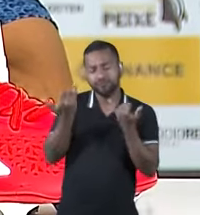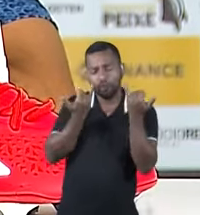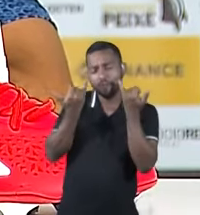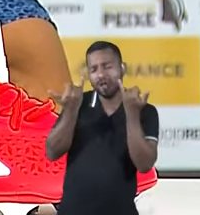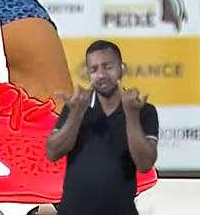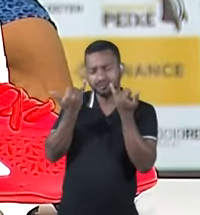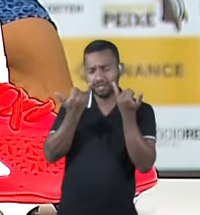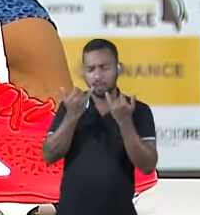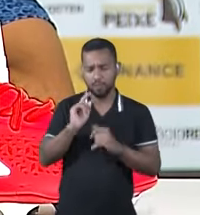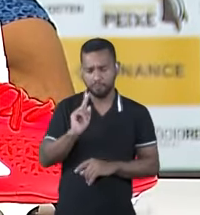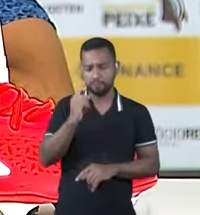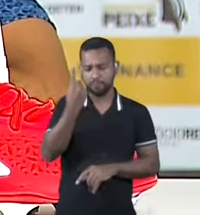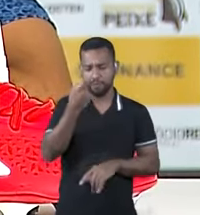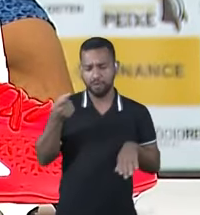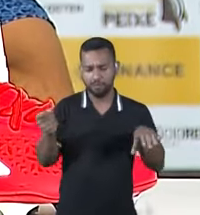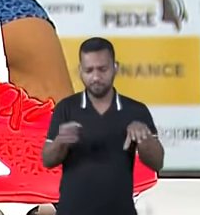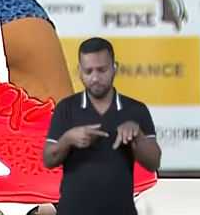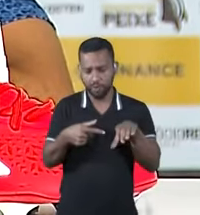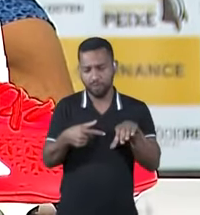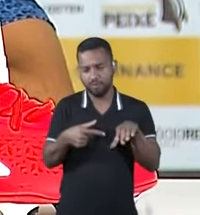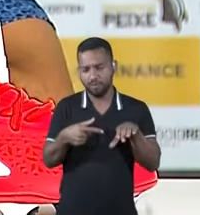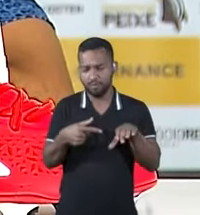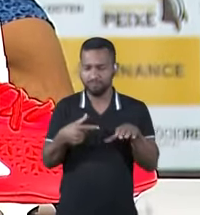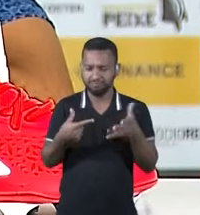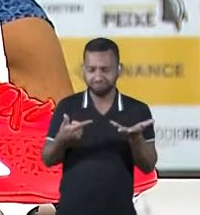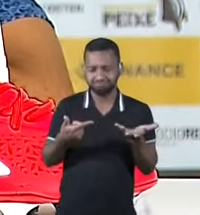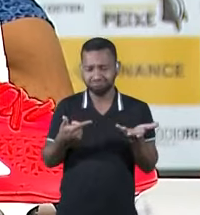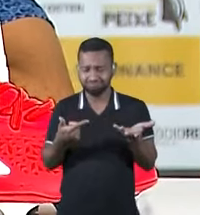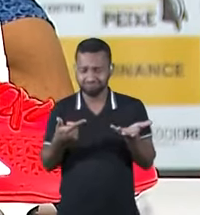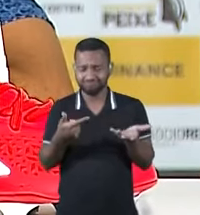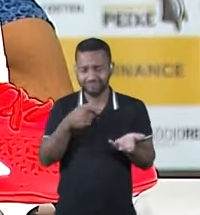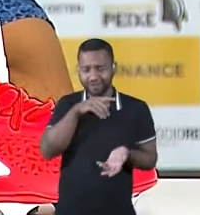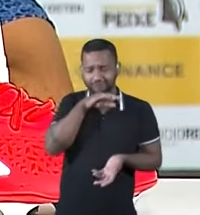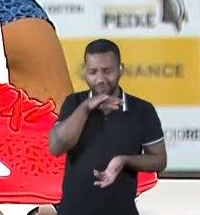que no primeiro gol a bola estava rolando.